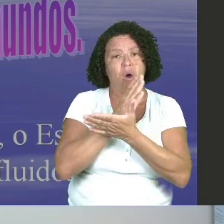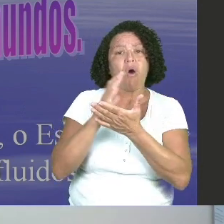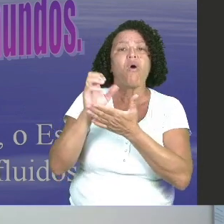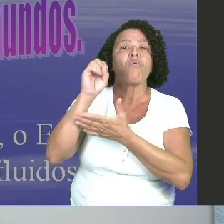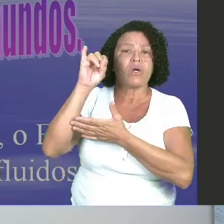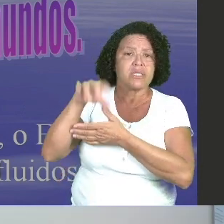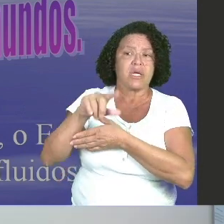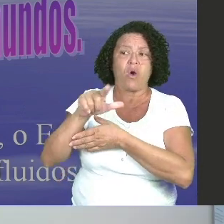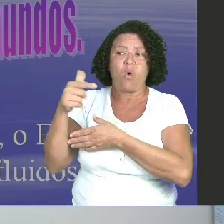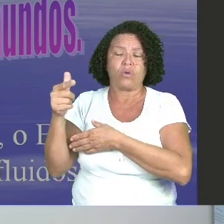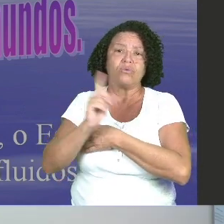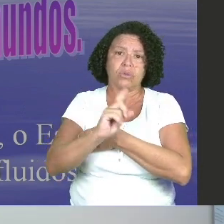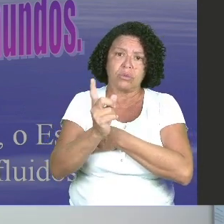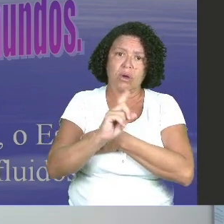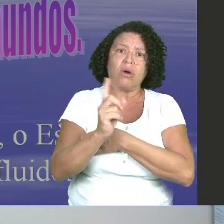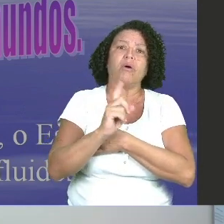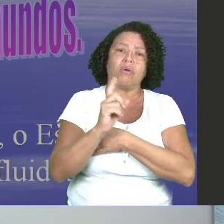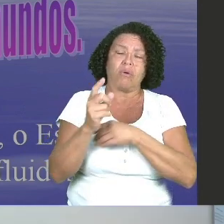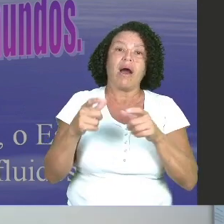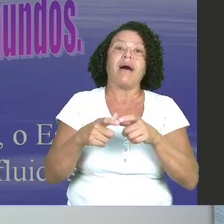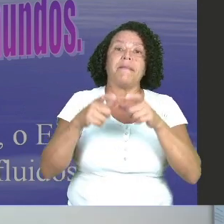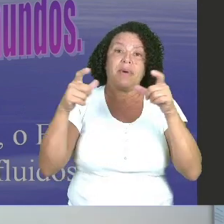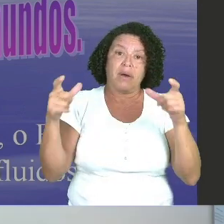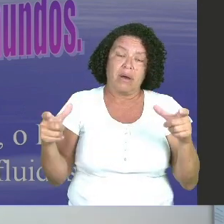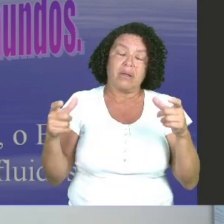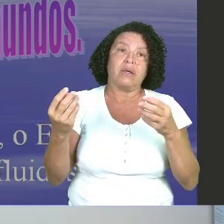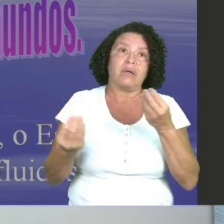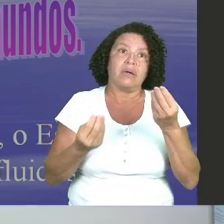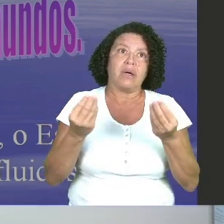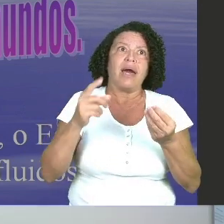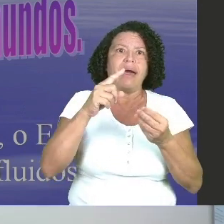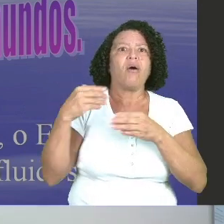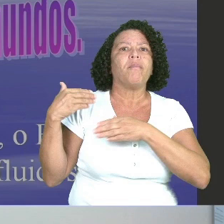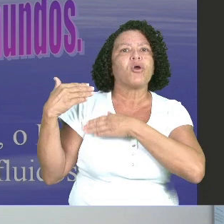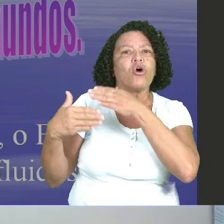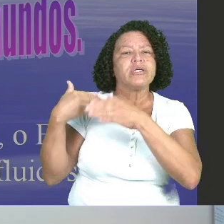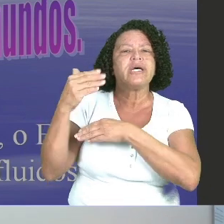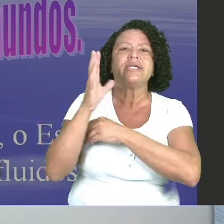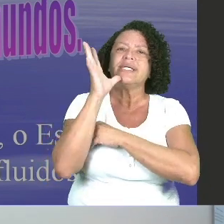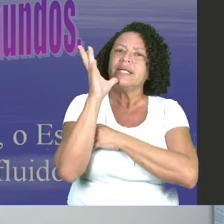outros não. A maioria, como é um processo